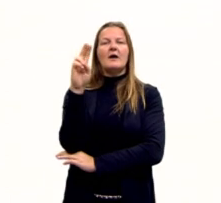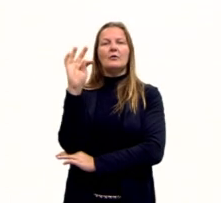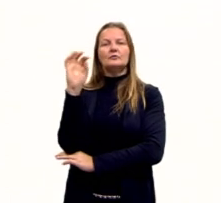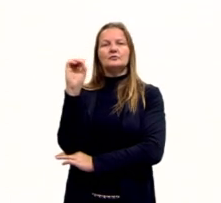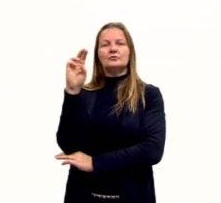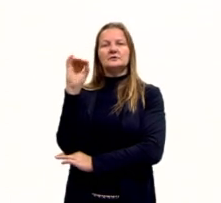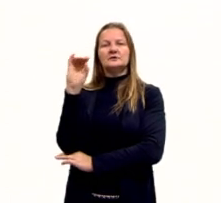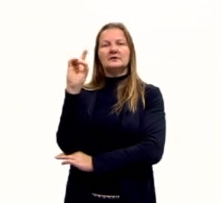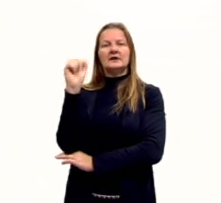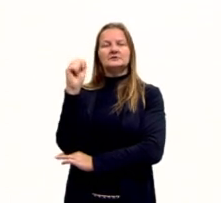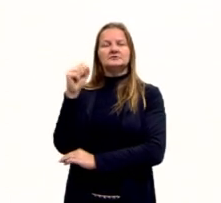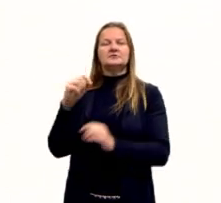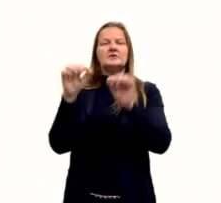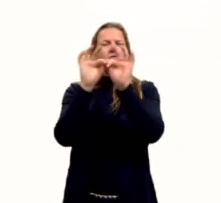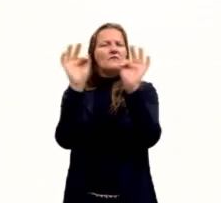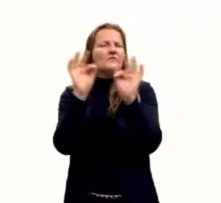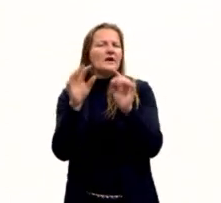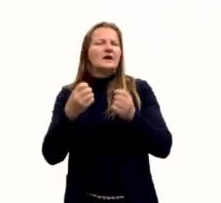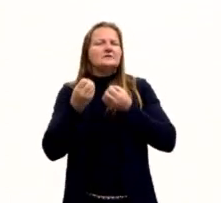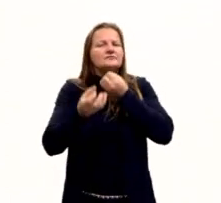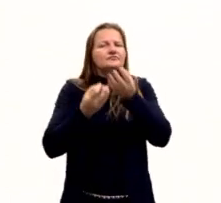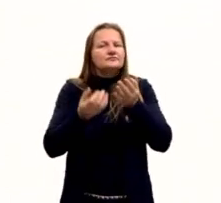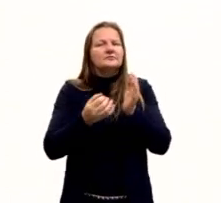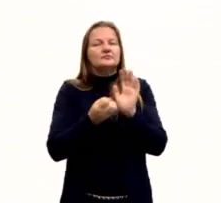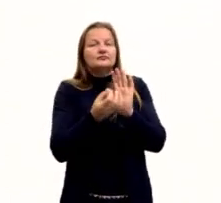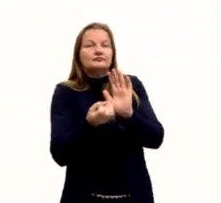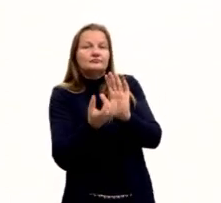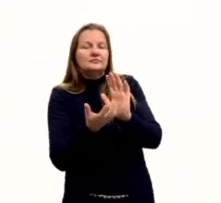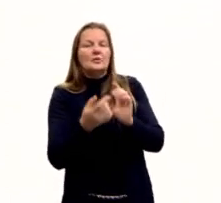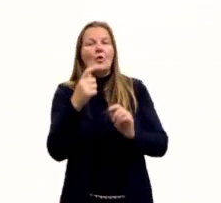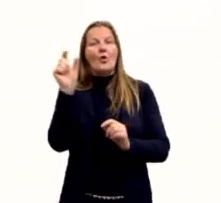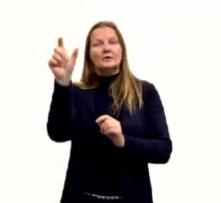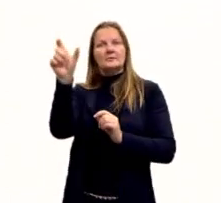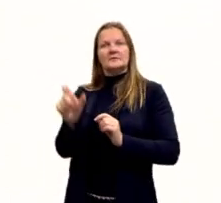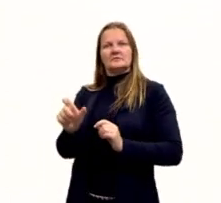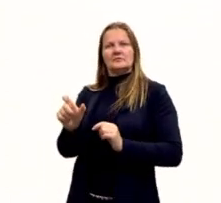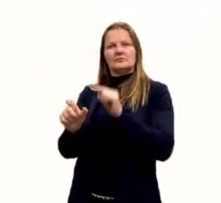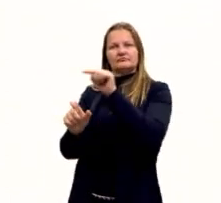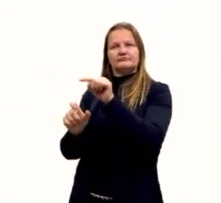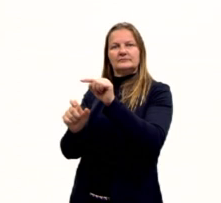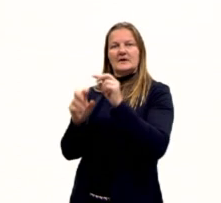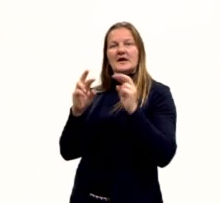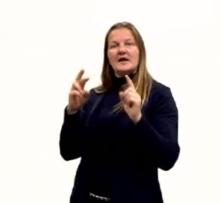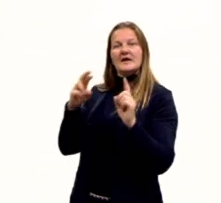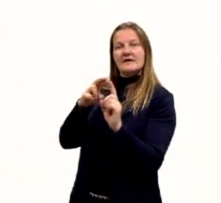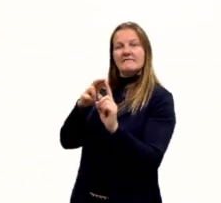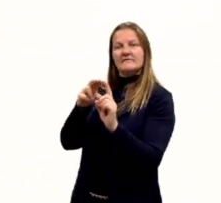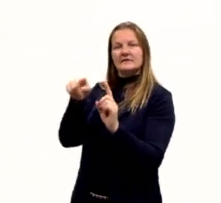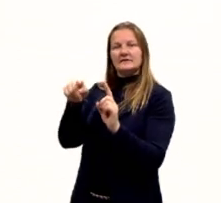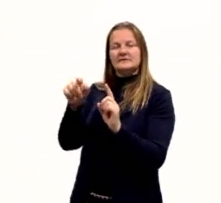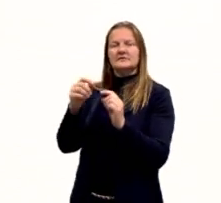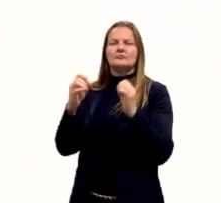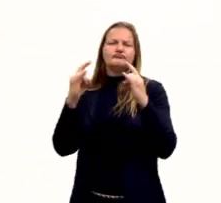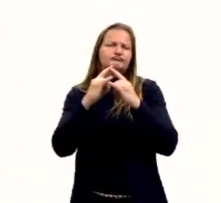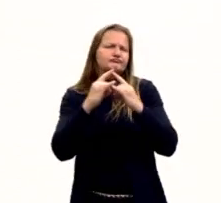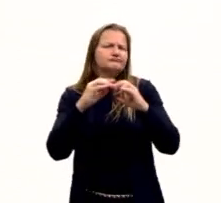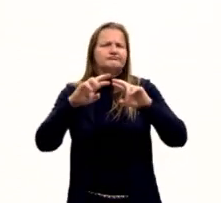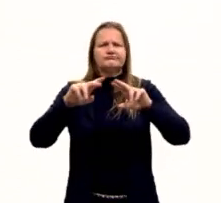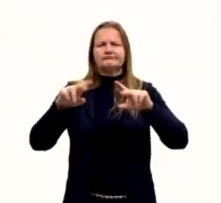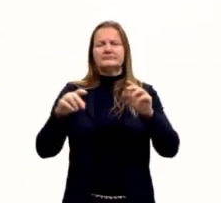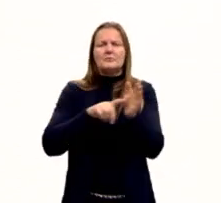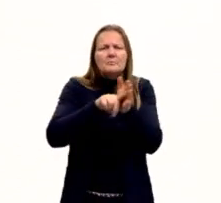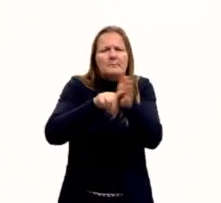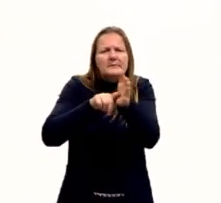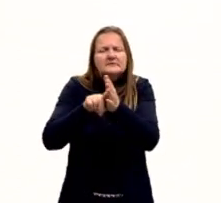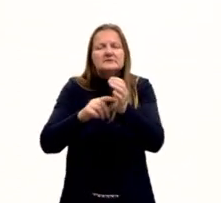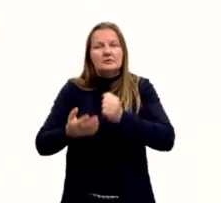quando o autor utiliza alguma frase citação ideia de uma outra pessoa ou de uma instituição de pesquisa que ajuda em